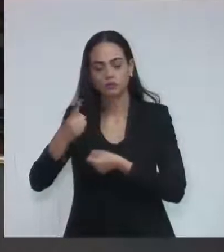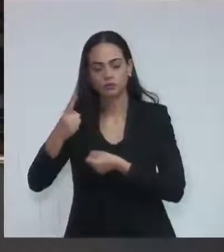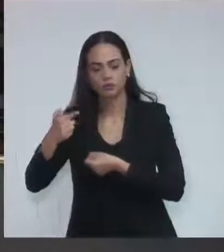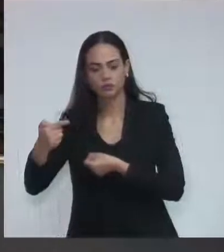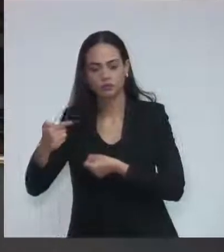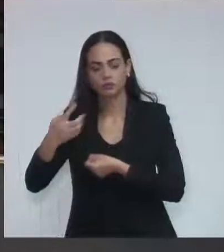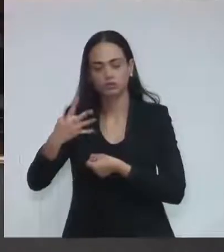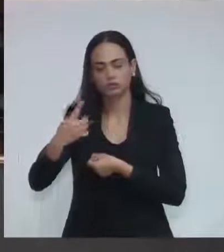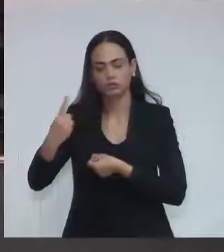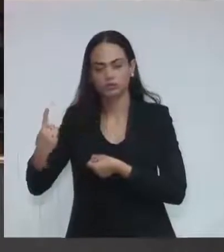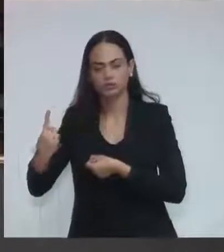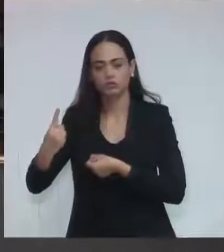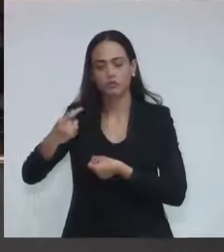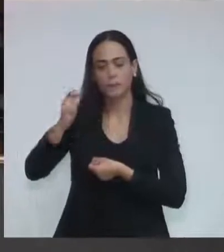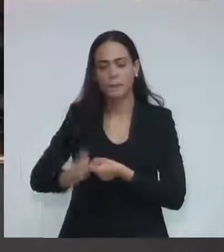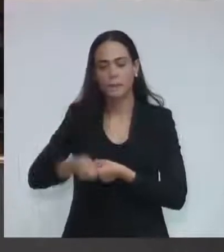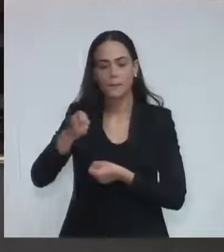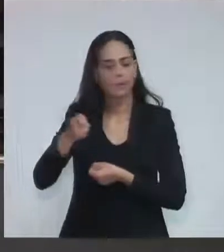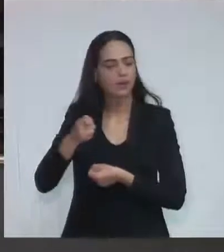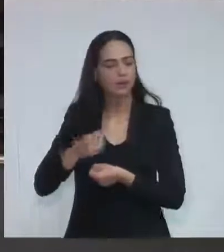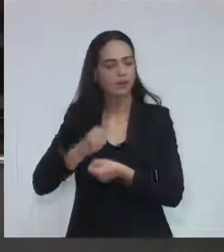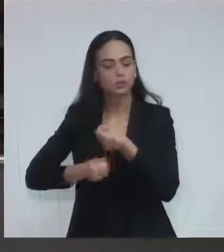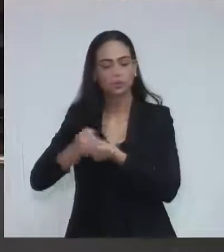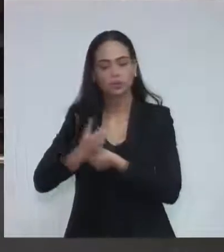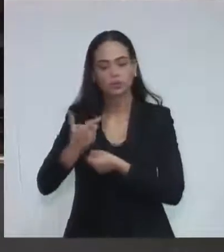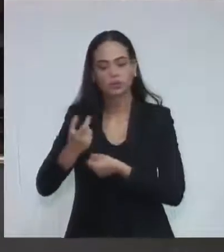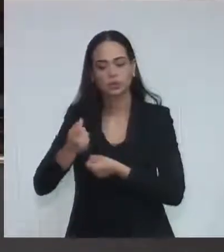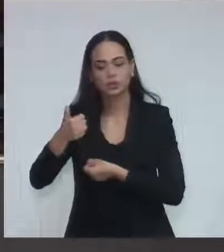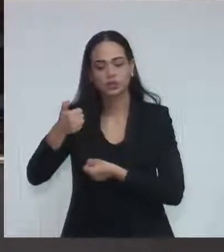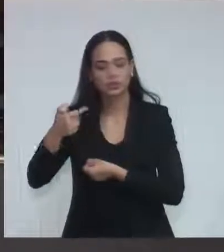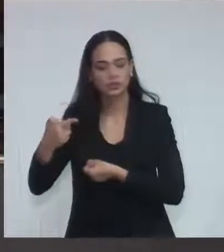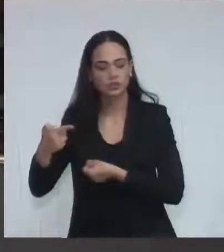número 67662, 2017.